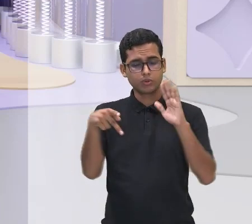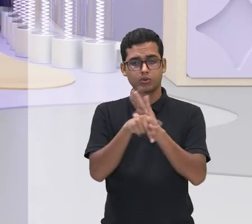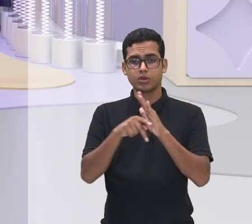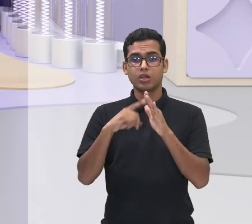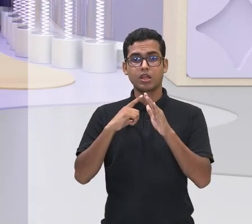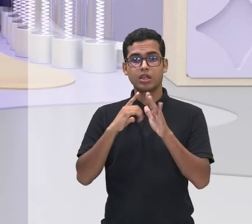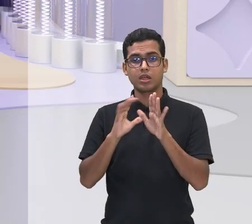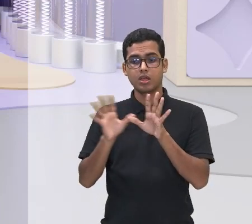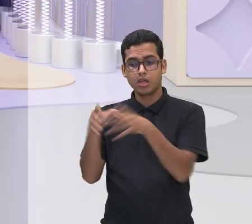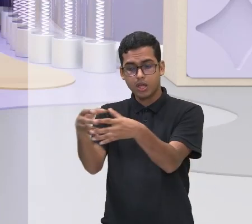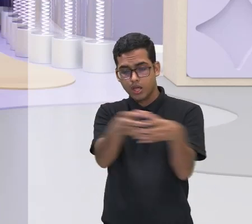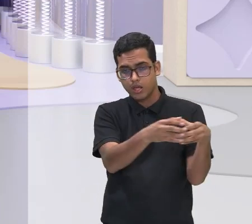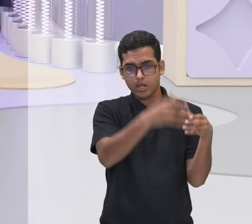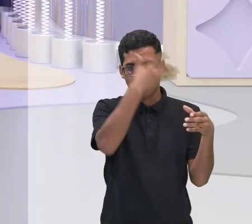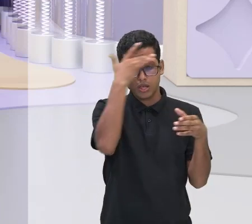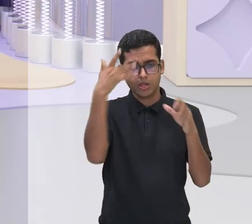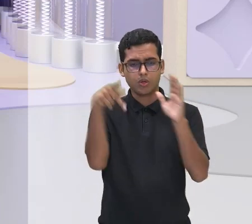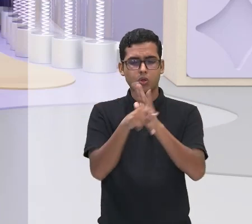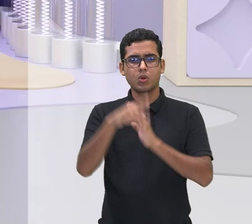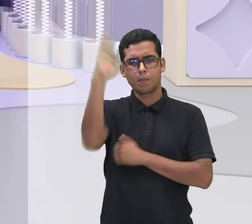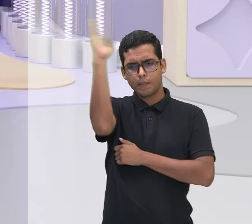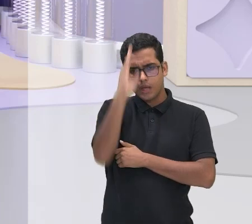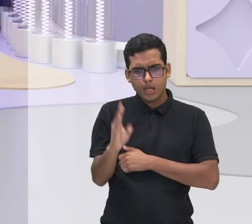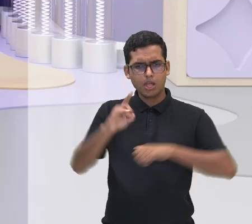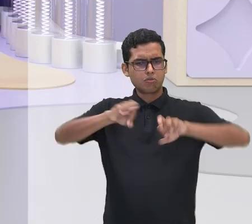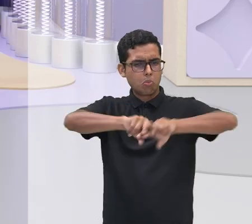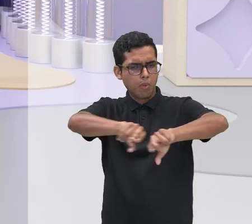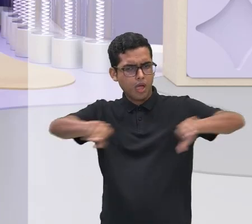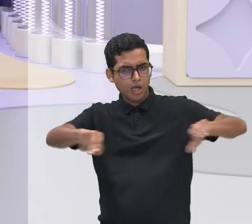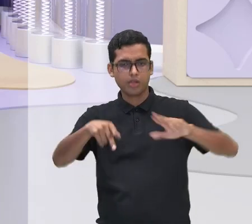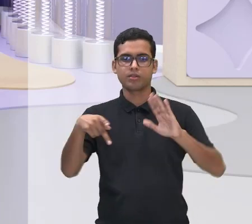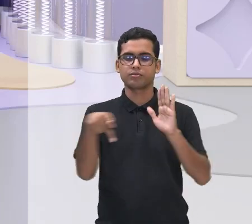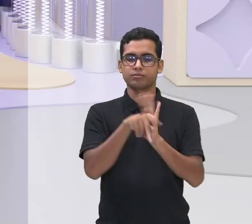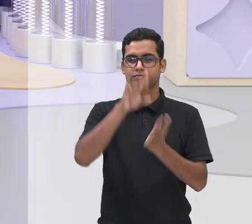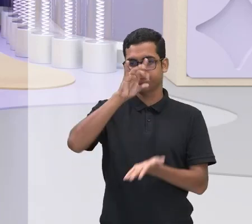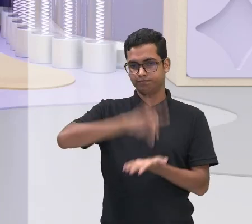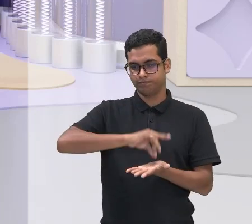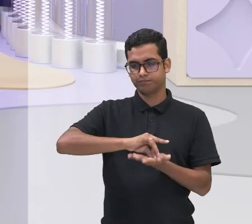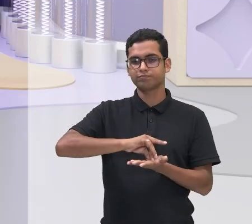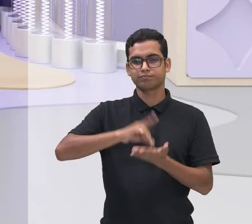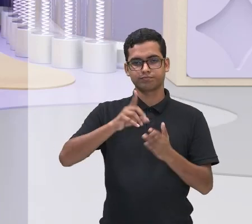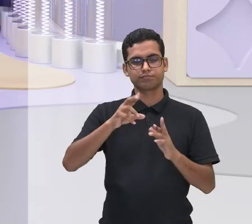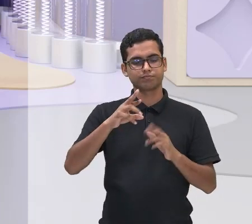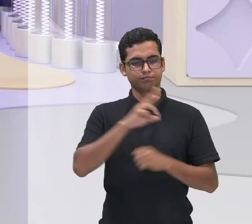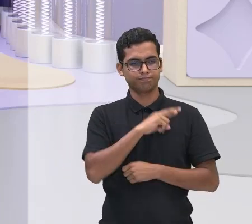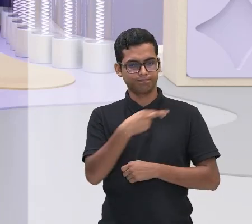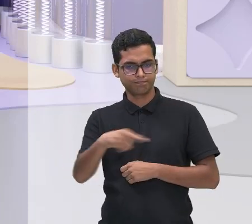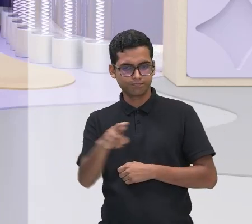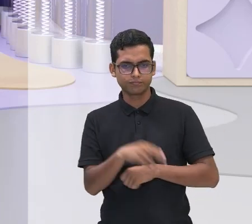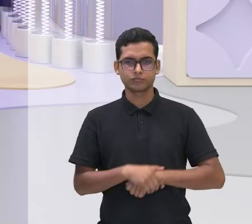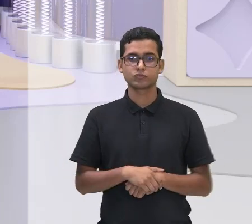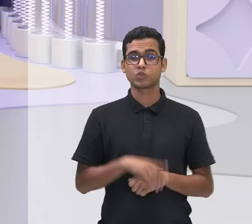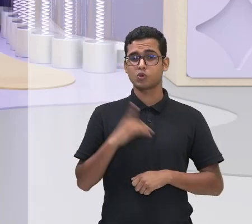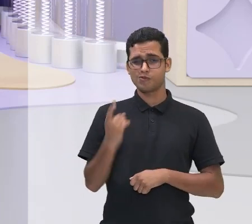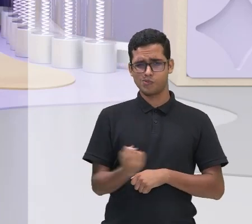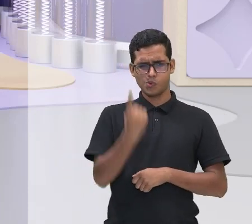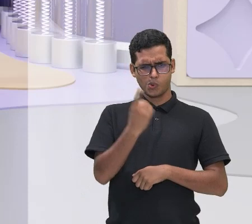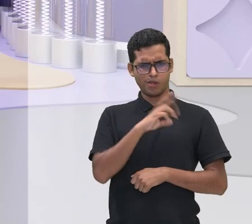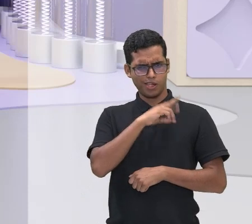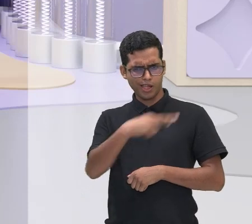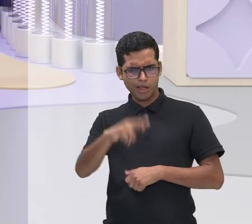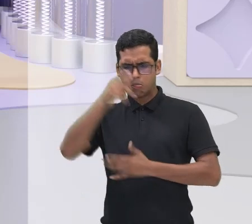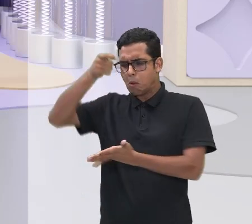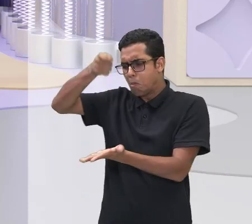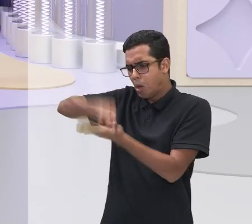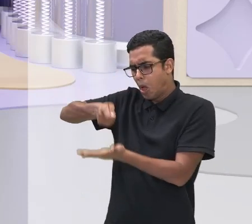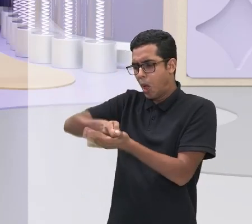O Estado brasileiro ele é plural, ele é diversificado na sua dimensão religiosa. Então, nada de uma religião querer impor